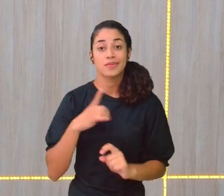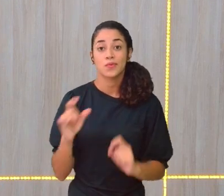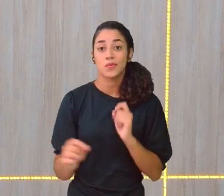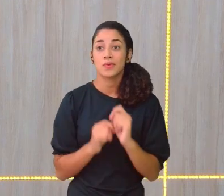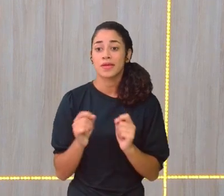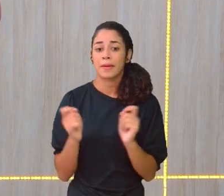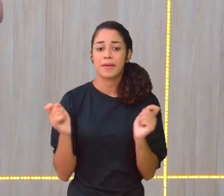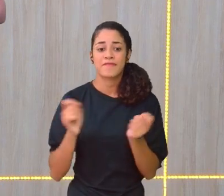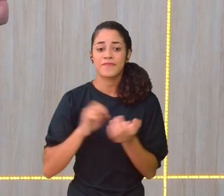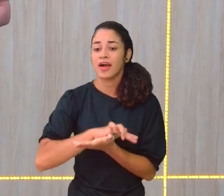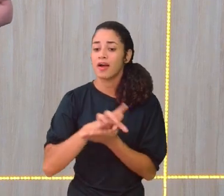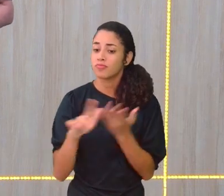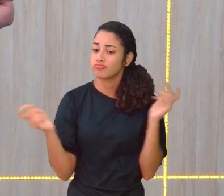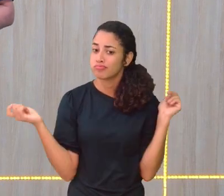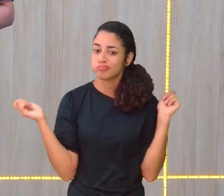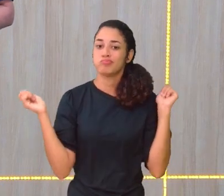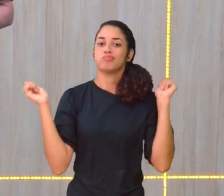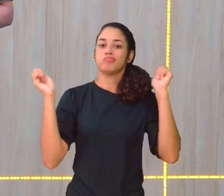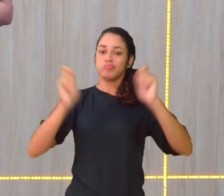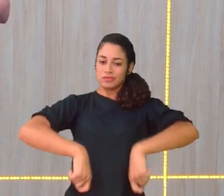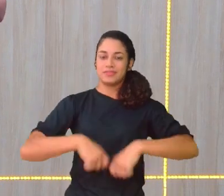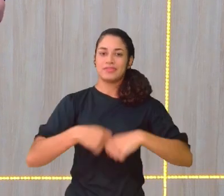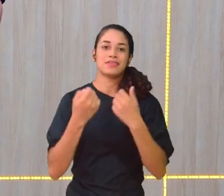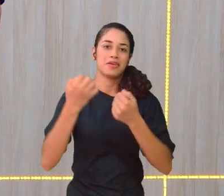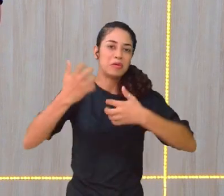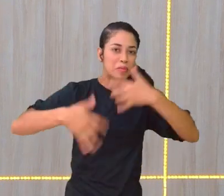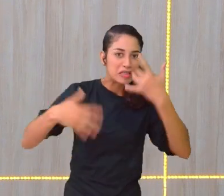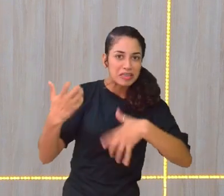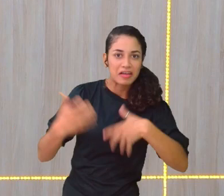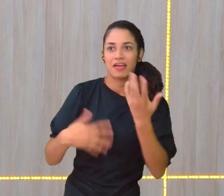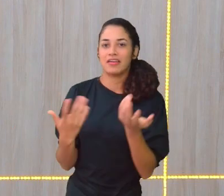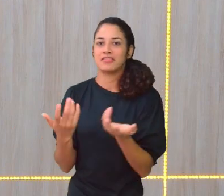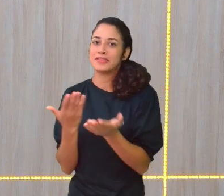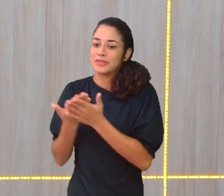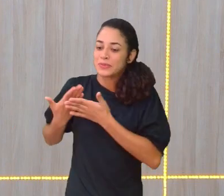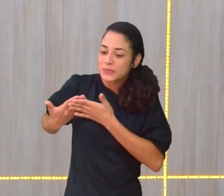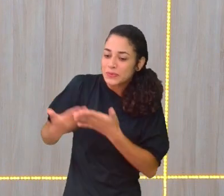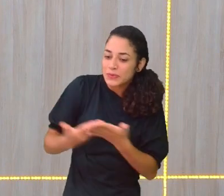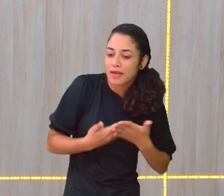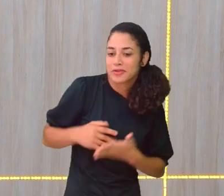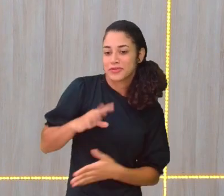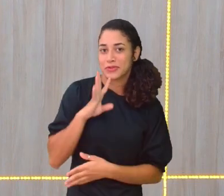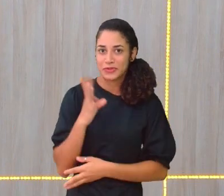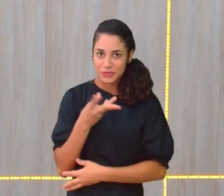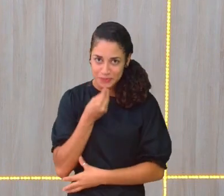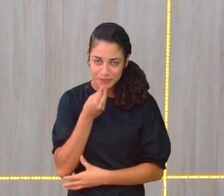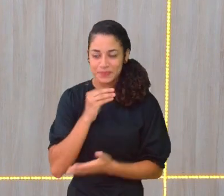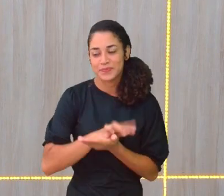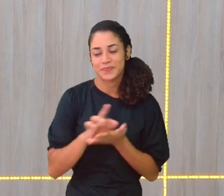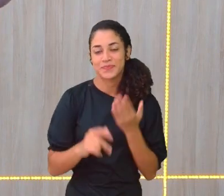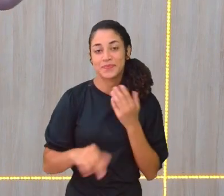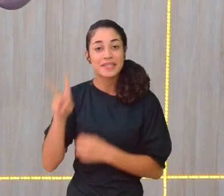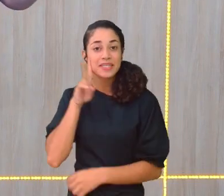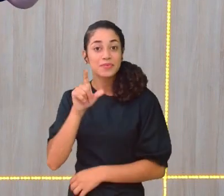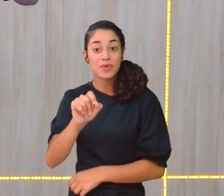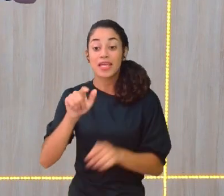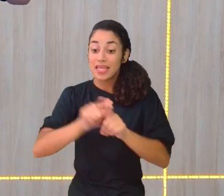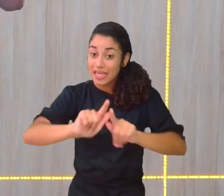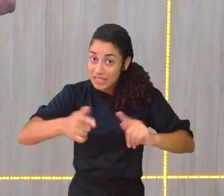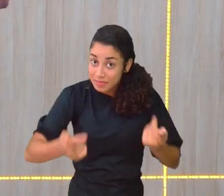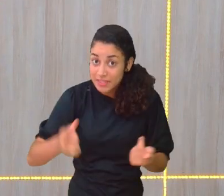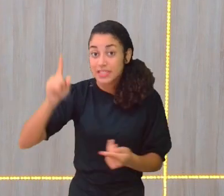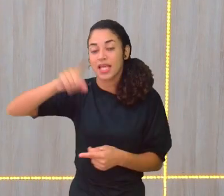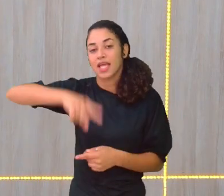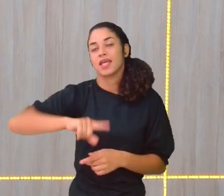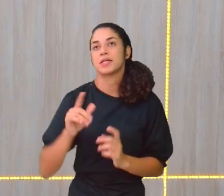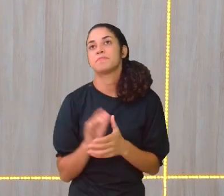essas possibilidades de ser falado, de ser conhecido, de ser estudado. Lembrando sempre que a gramática